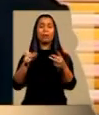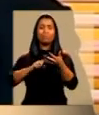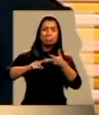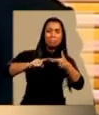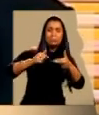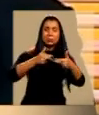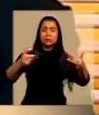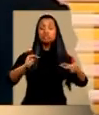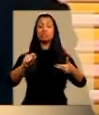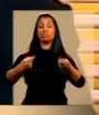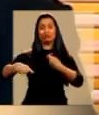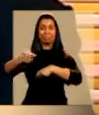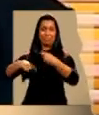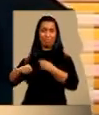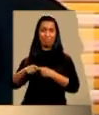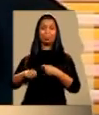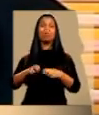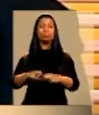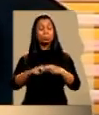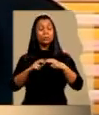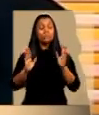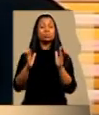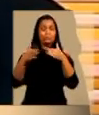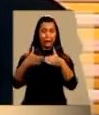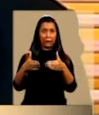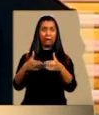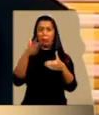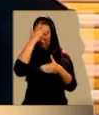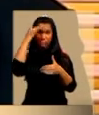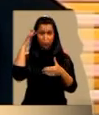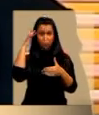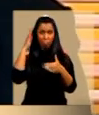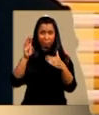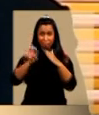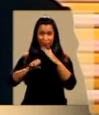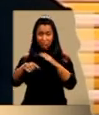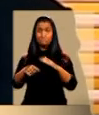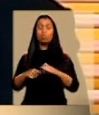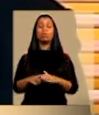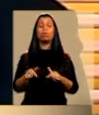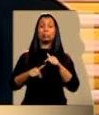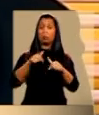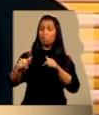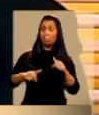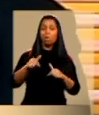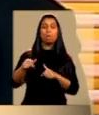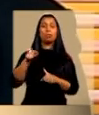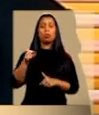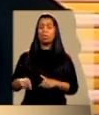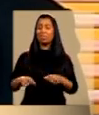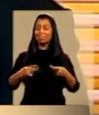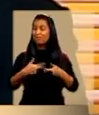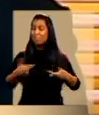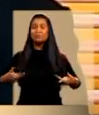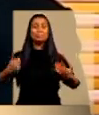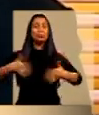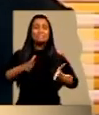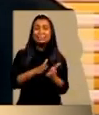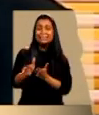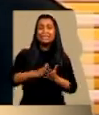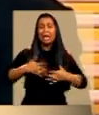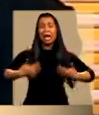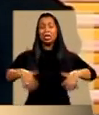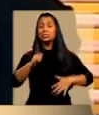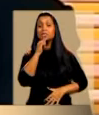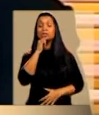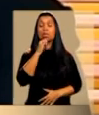outros tipos de negócios, principalmente para aquele empreendedor que, às vezes, mesmo atuando na área, às vezes a área dele é muito cara